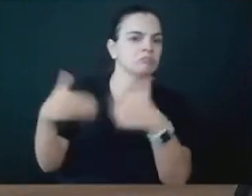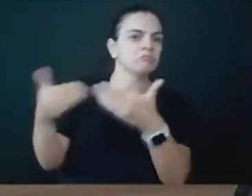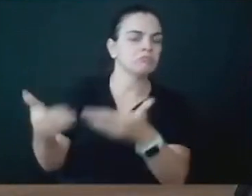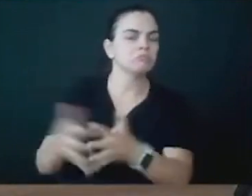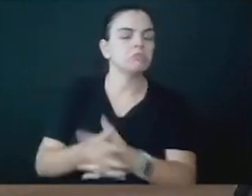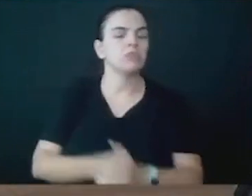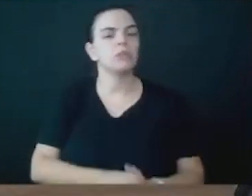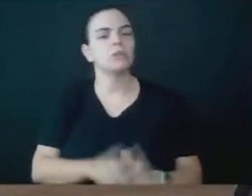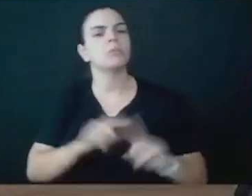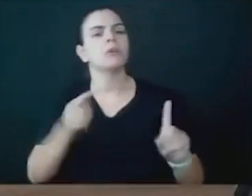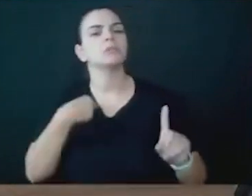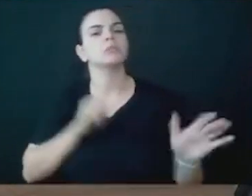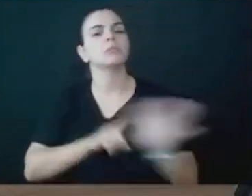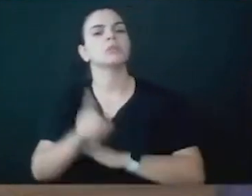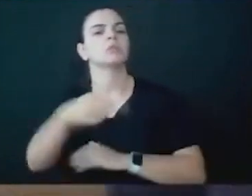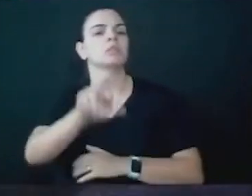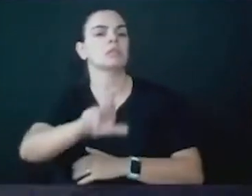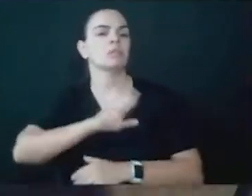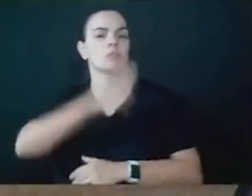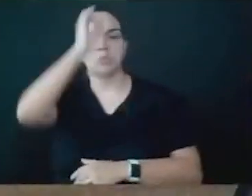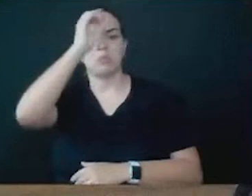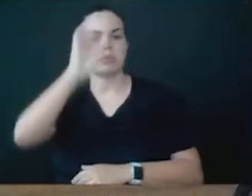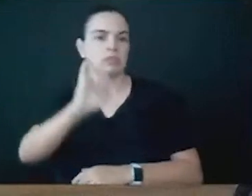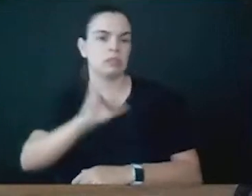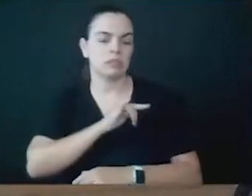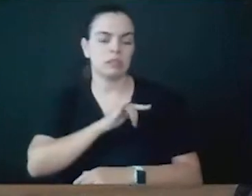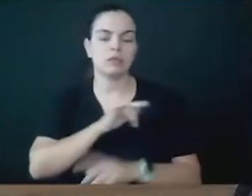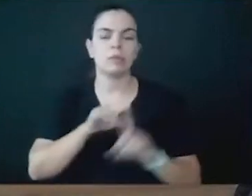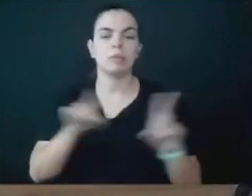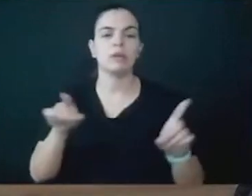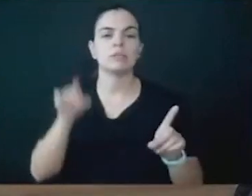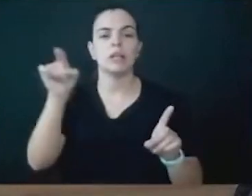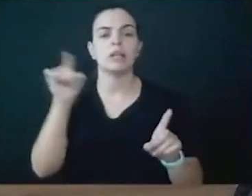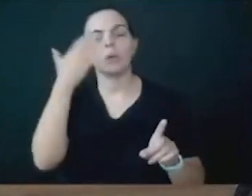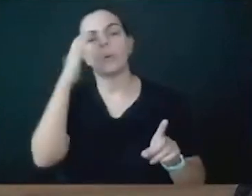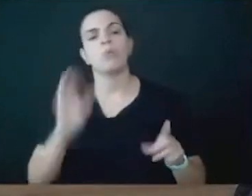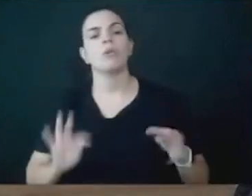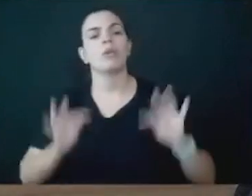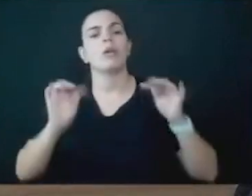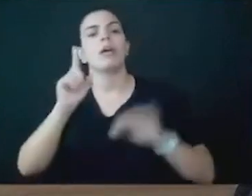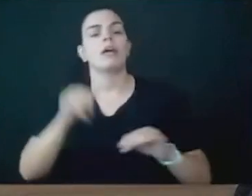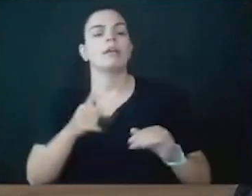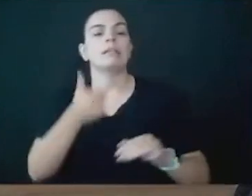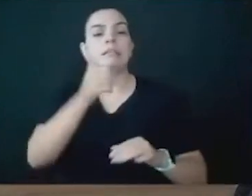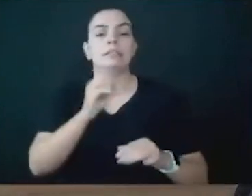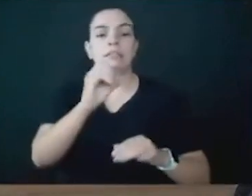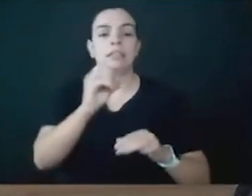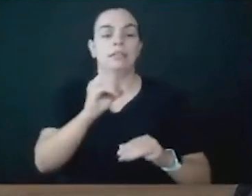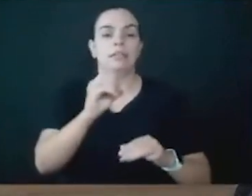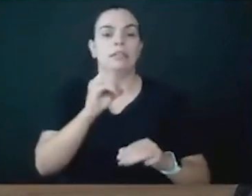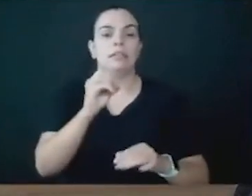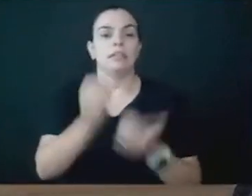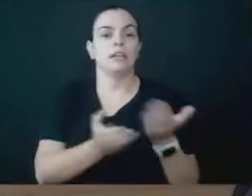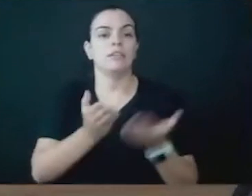ou Alexandre, ali na Curitiba Tecnológica, diz sobre 10 serviços eletrônicos ao cidadão. A gente teve ano